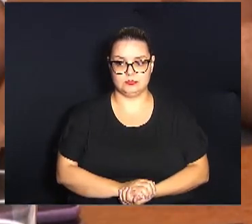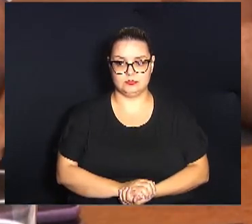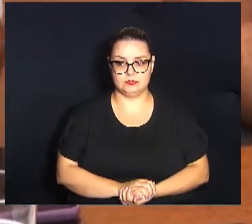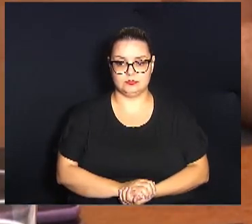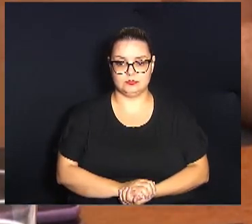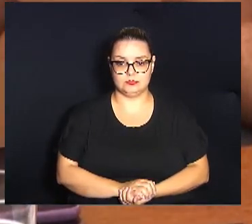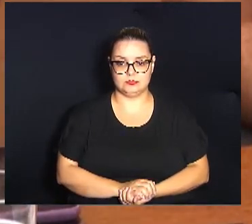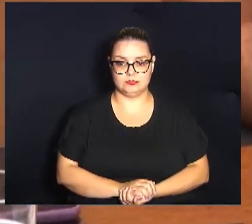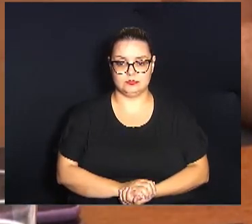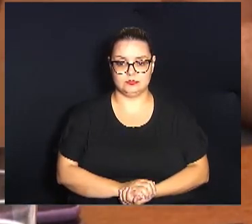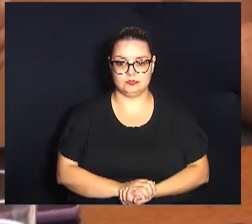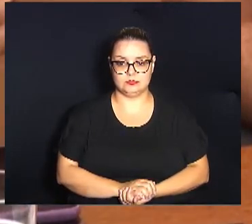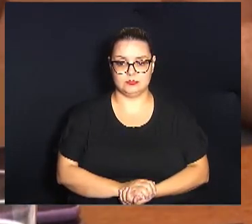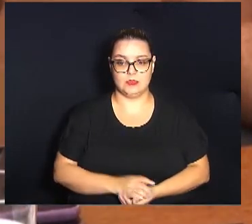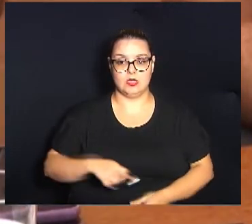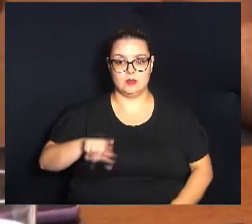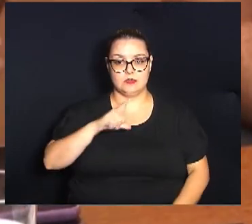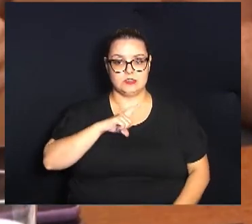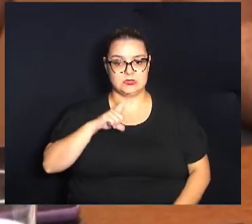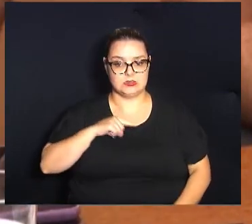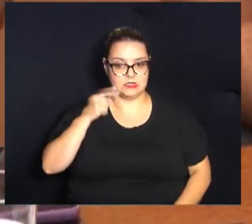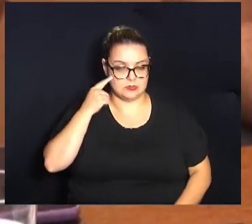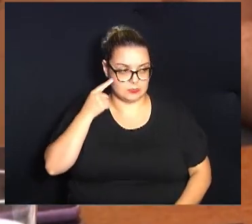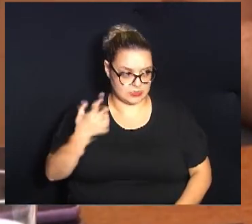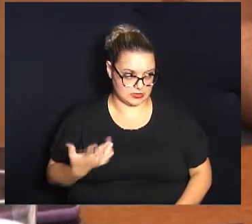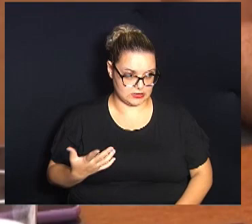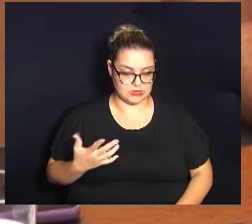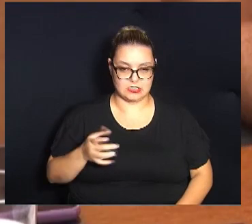para vocês só terem uma ideia,